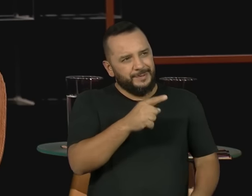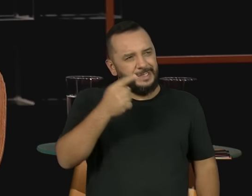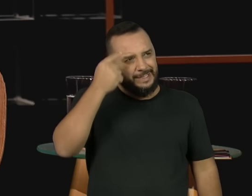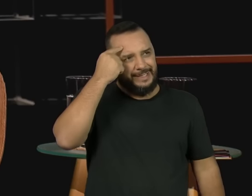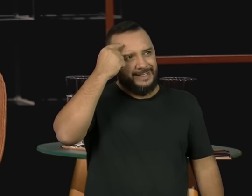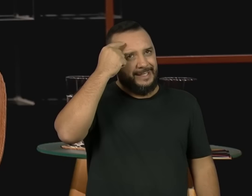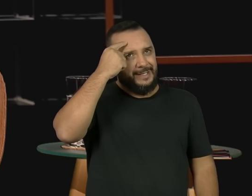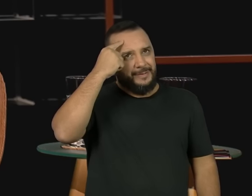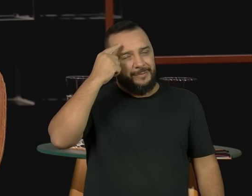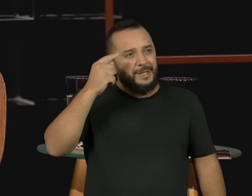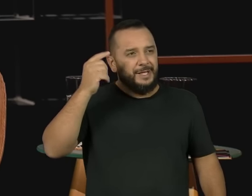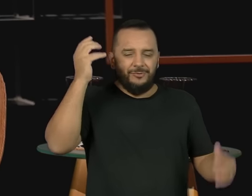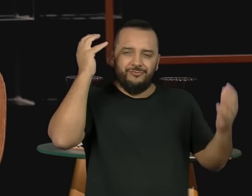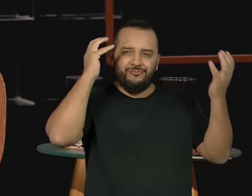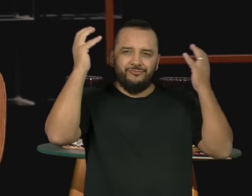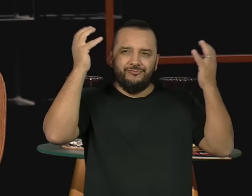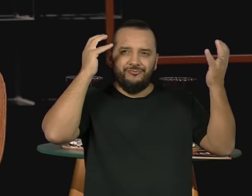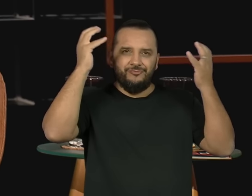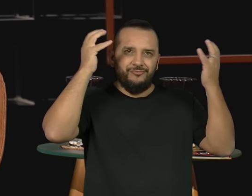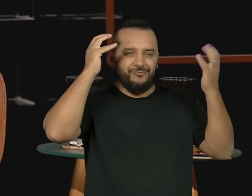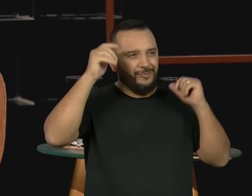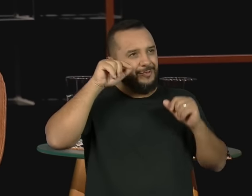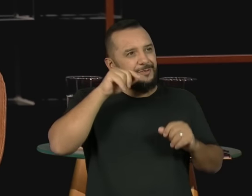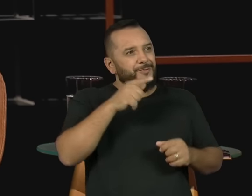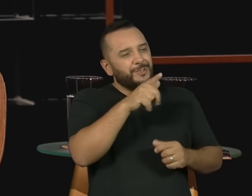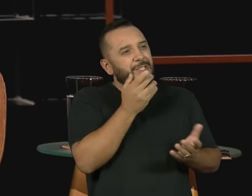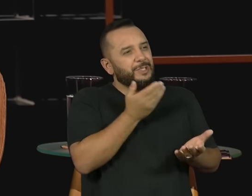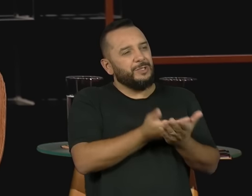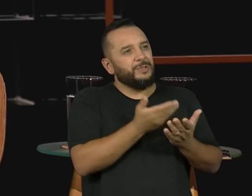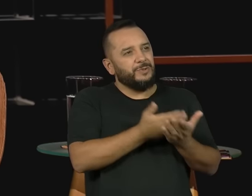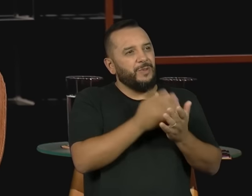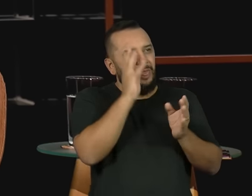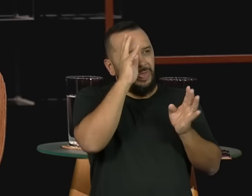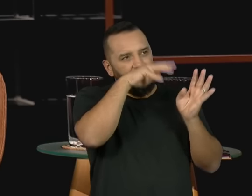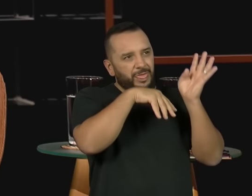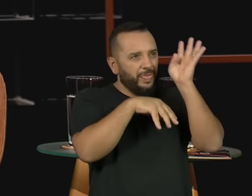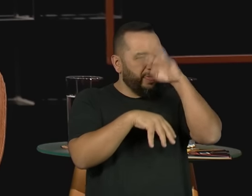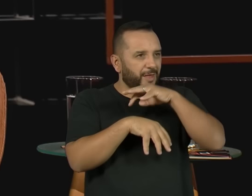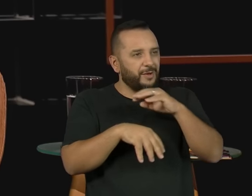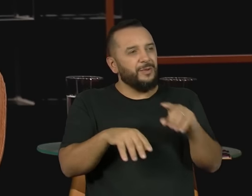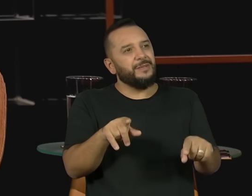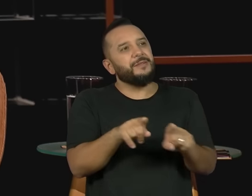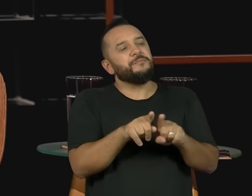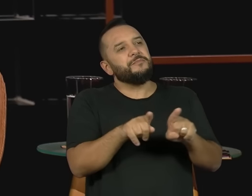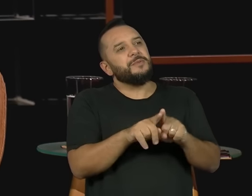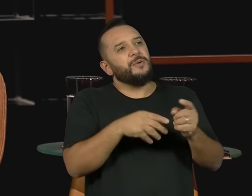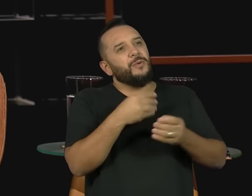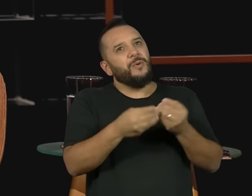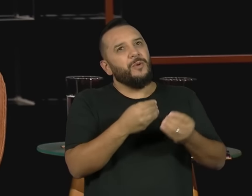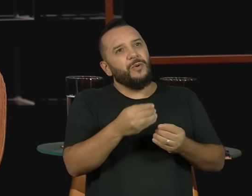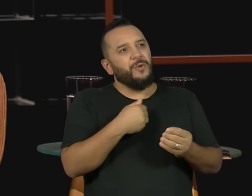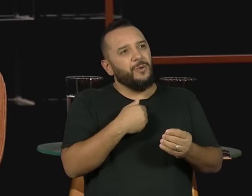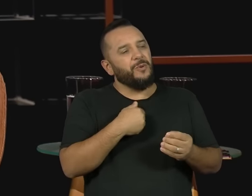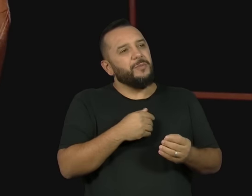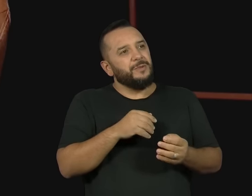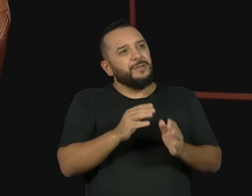pensamentos povoavam a sua cabeça e te desviavam dos estudos? E que história é essa de ler no